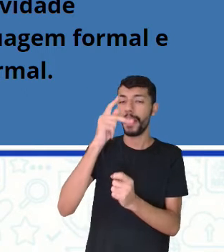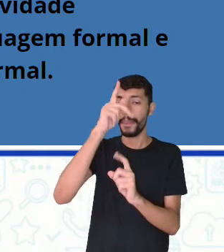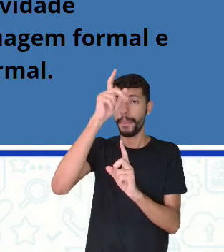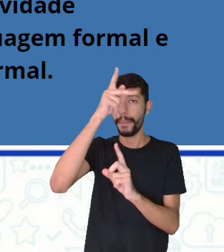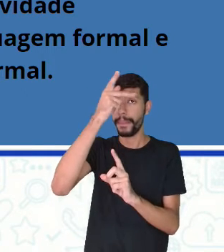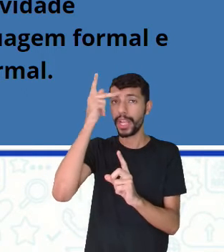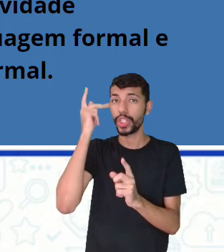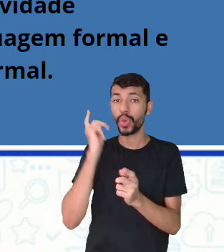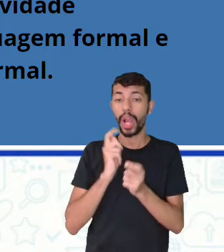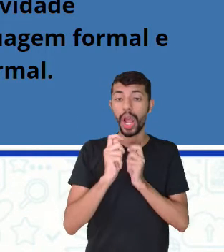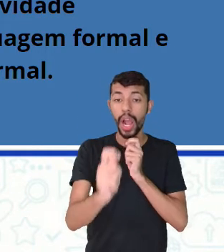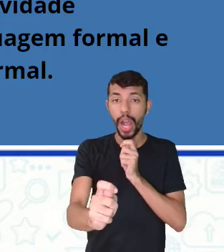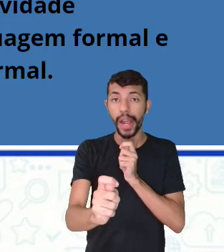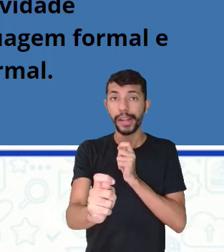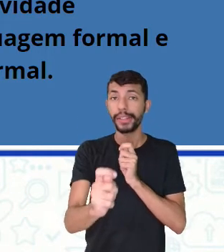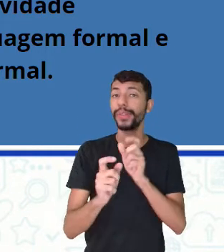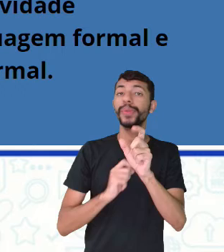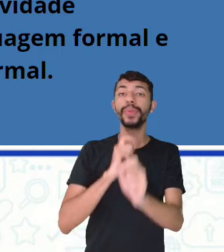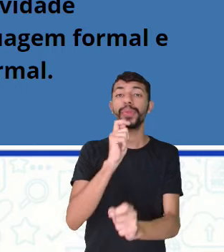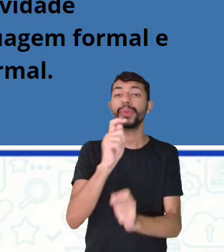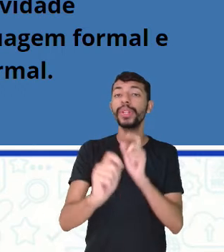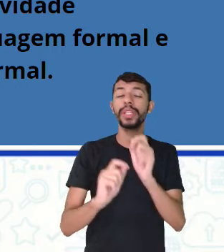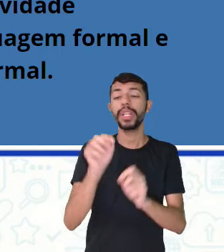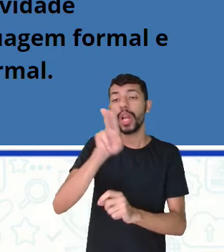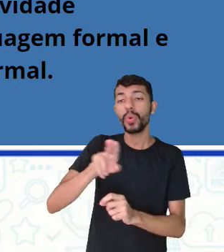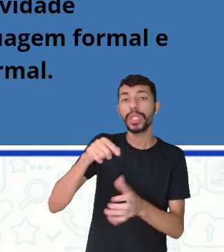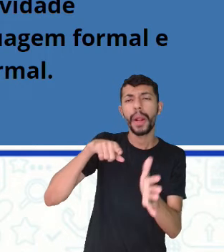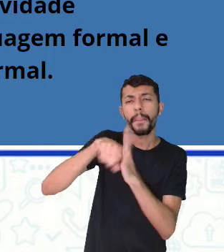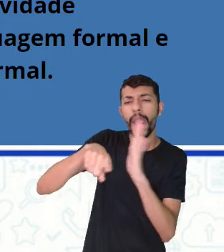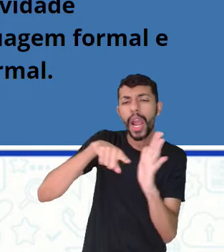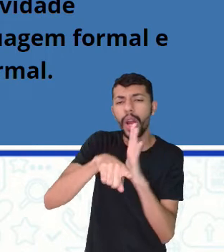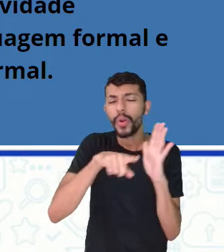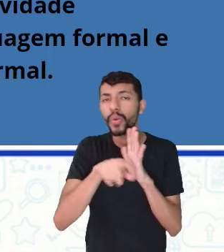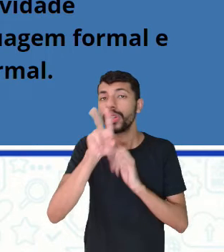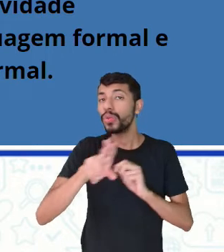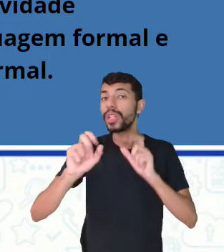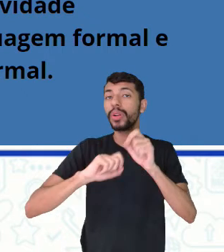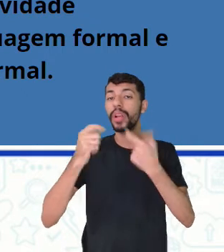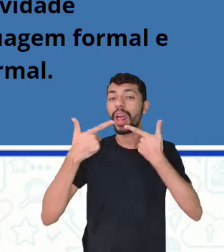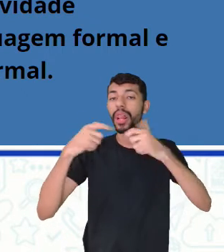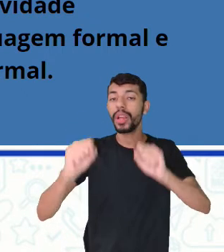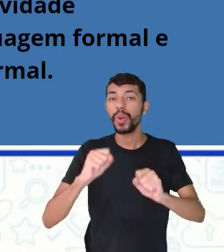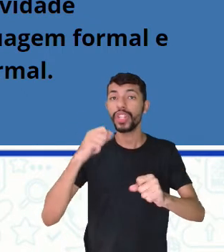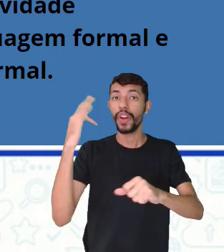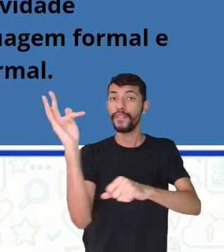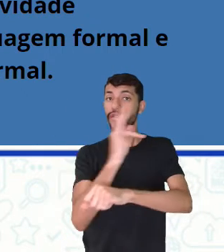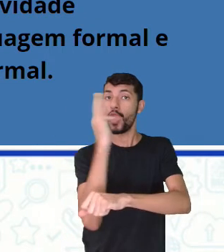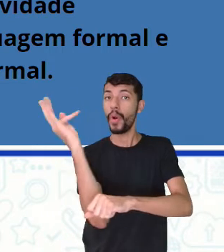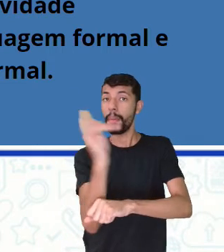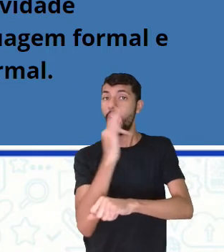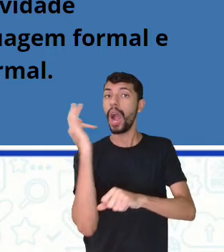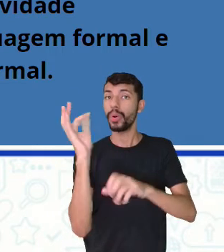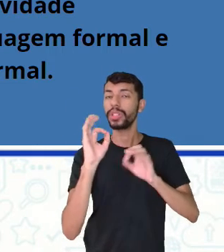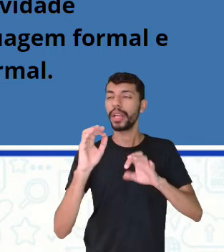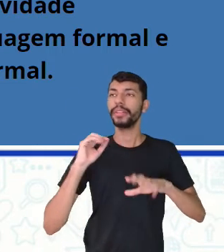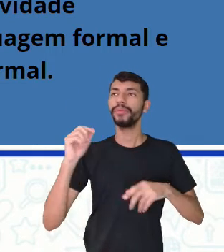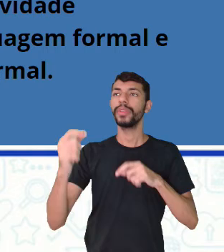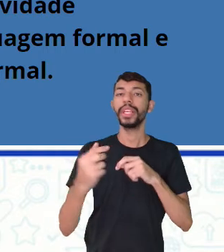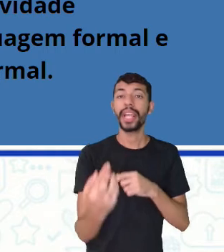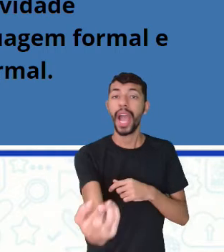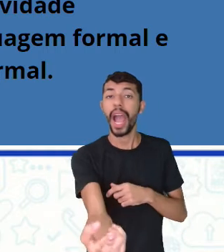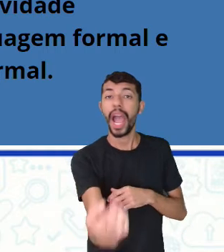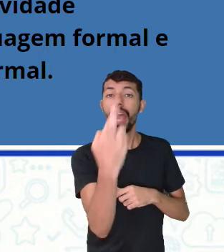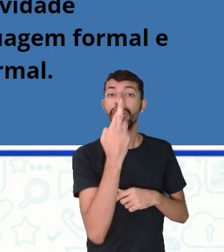ali fazendo fazendo perguntas, usando a linguagem formal, e a resposta do